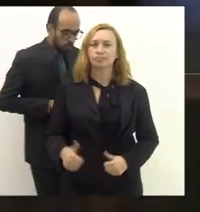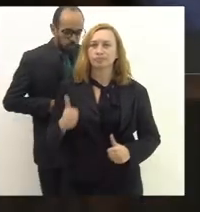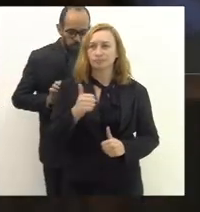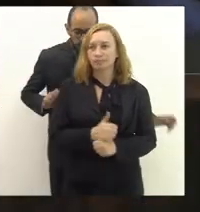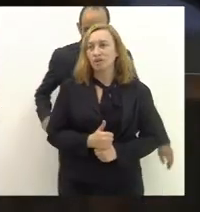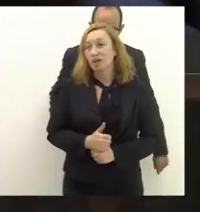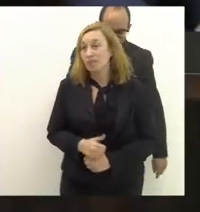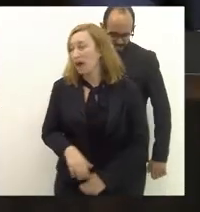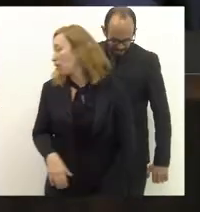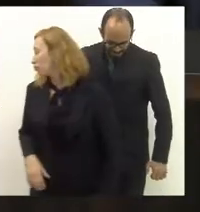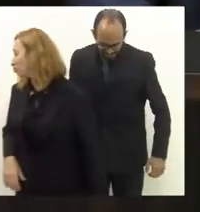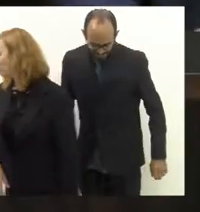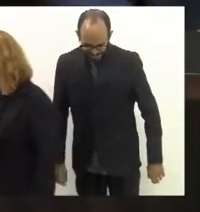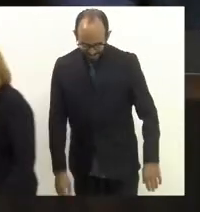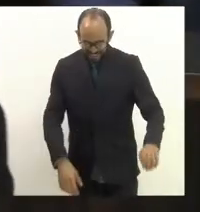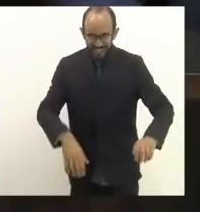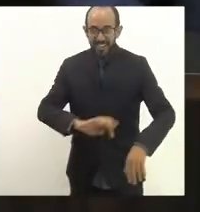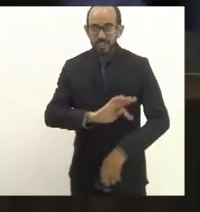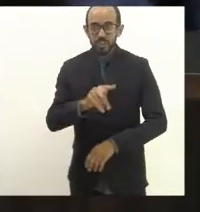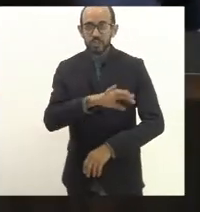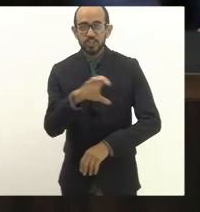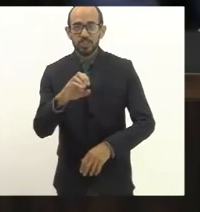Deputado Chico Machado.